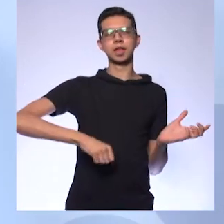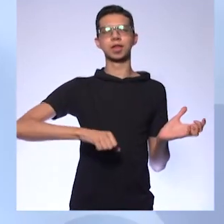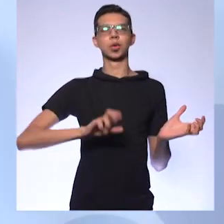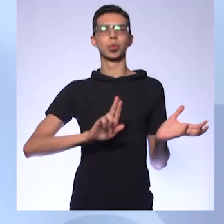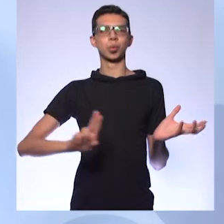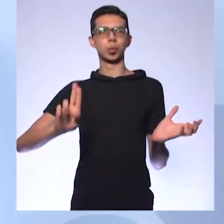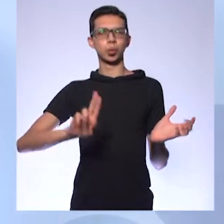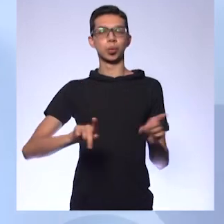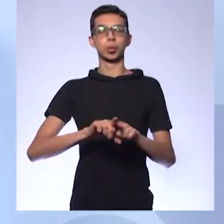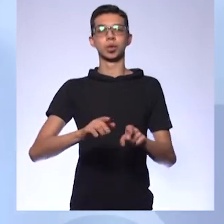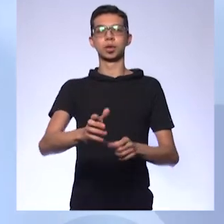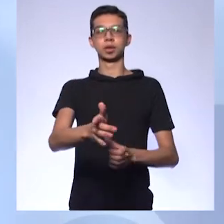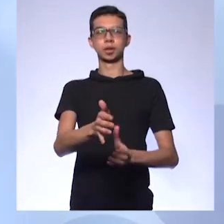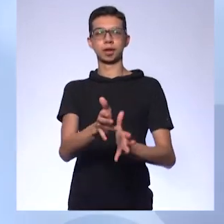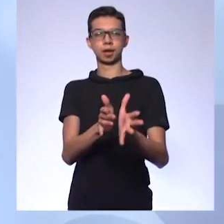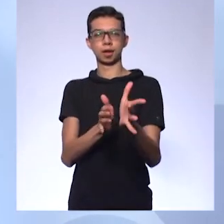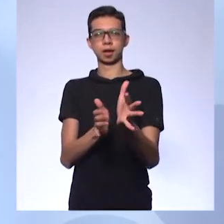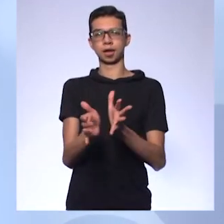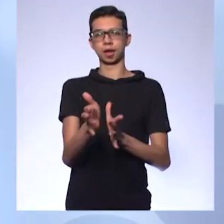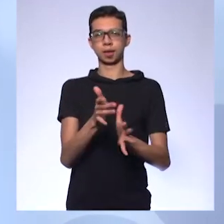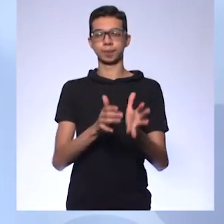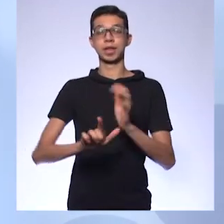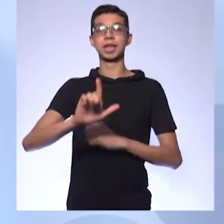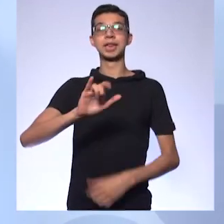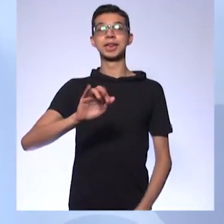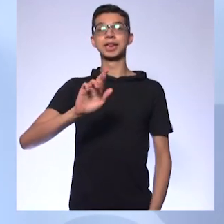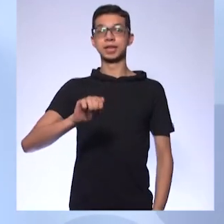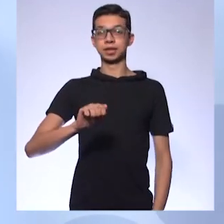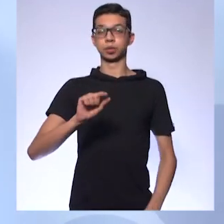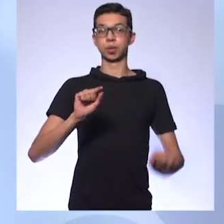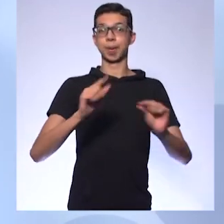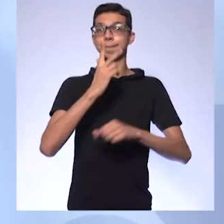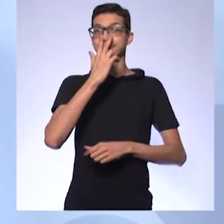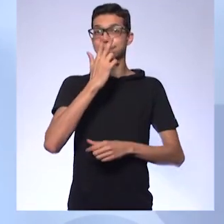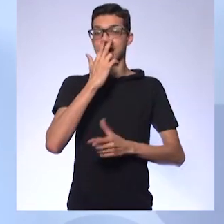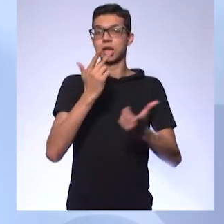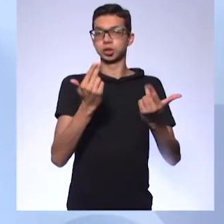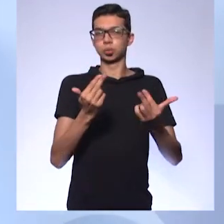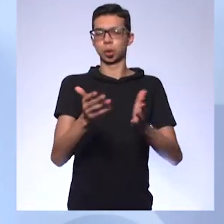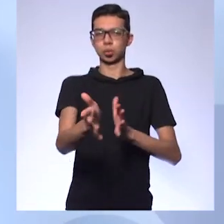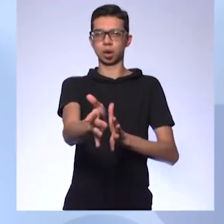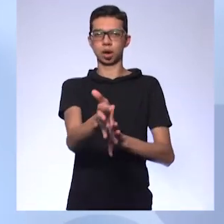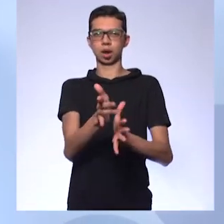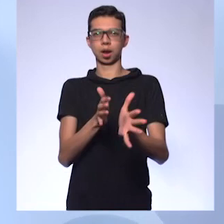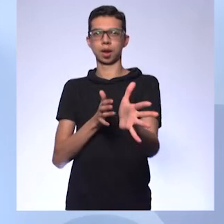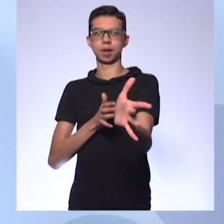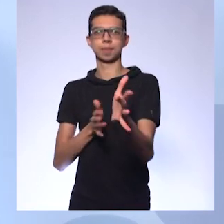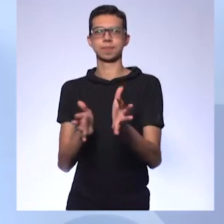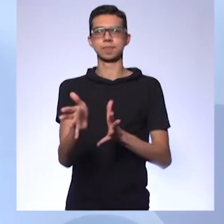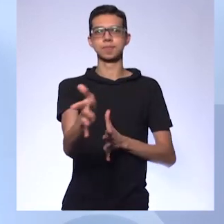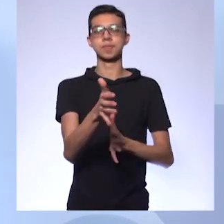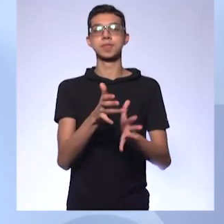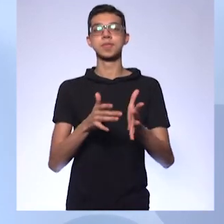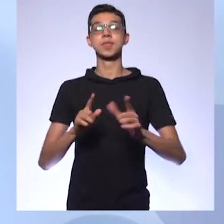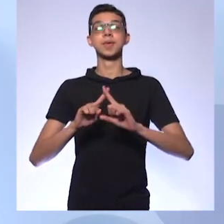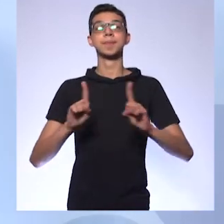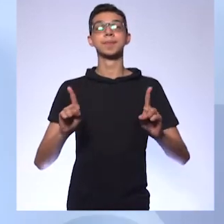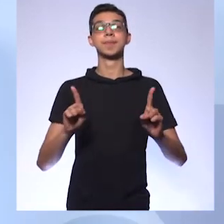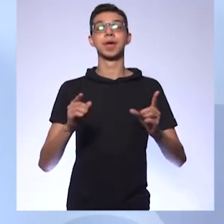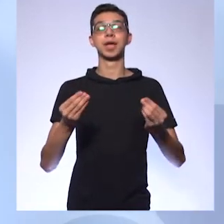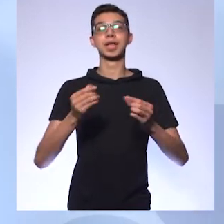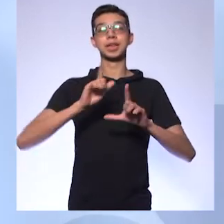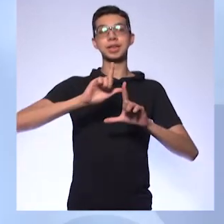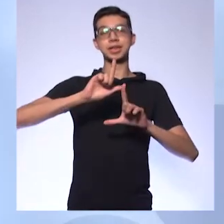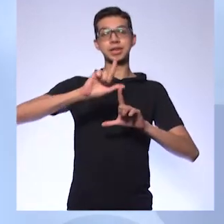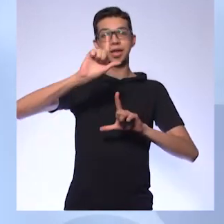né, harpas. Ou seja, a lira era um instrumento parecido semelhante a uma harpa, era tocado acompanhado da letra, ou a